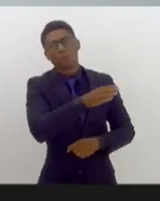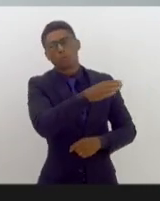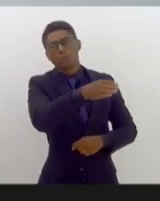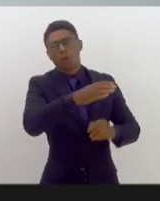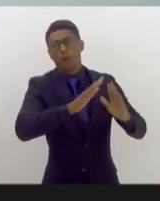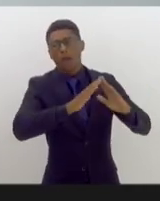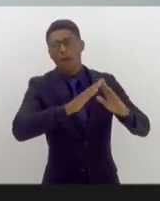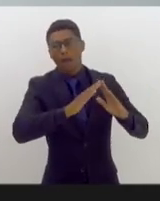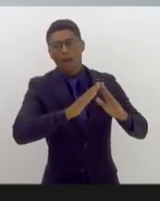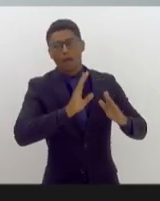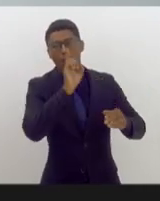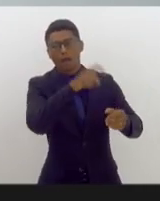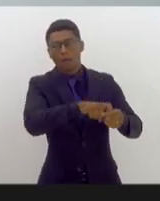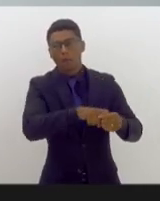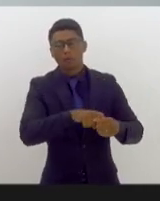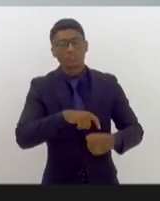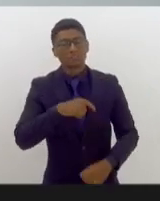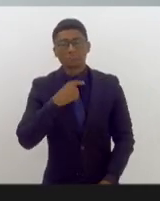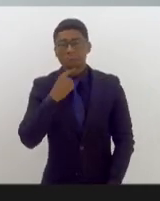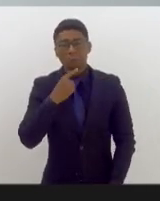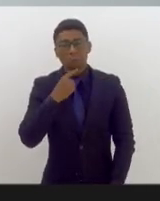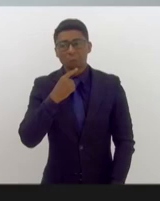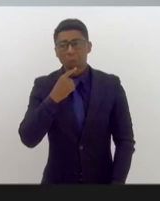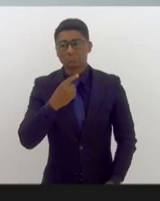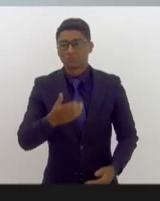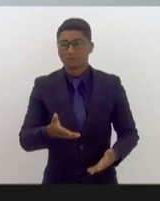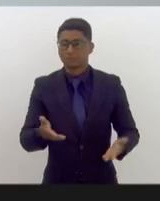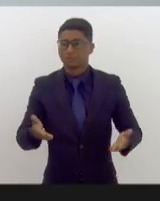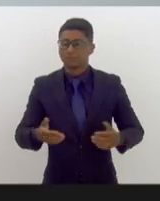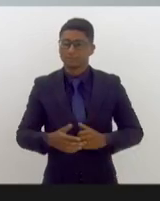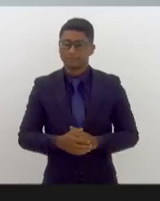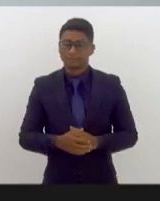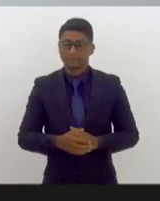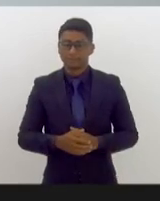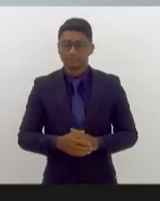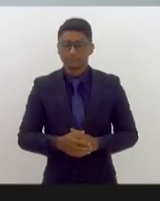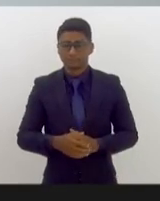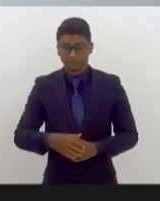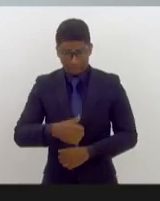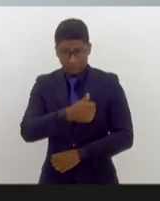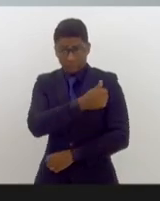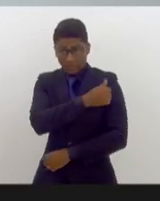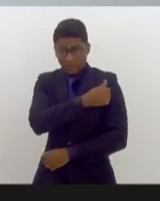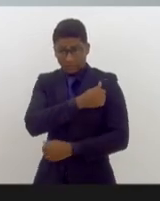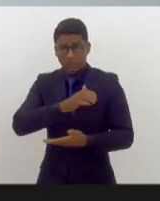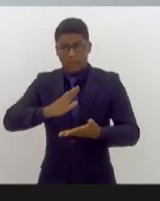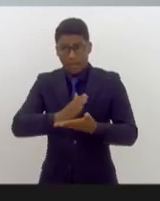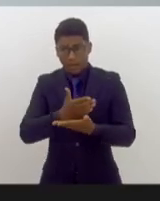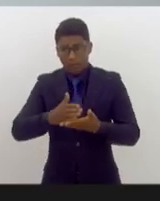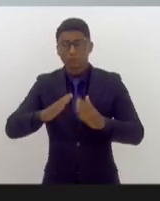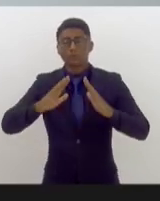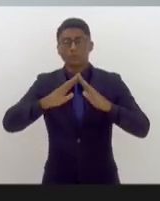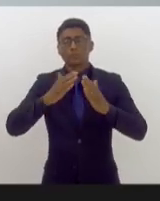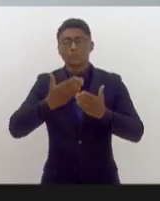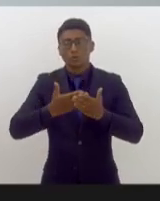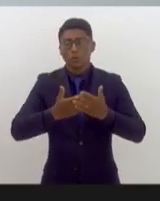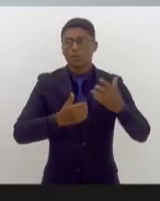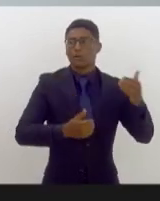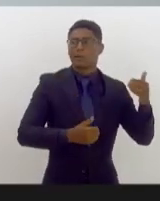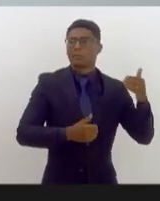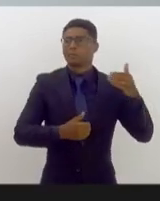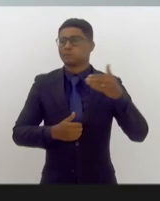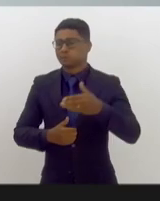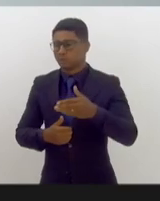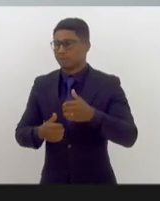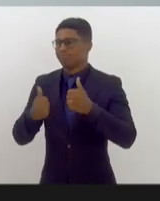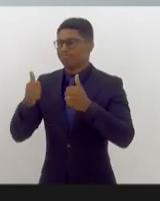Essa é uma questão. Então, muitos alunos têm condições de chegar à escola, mas não têm garantias da sua